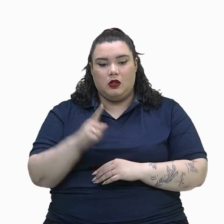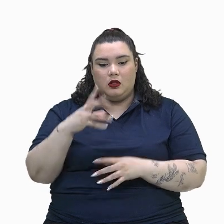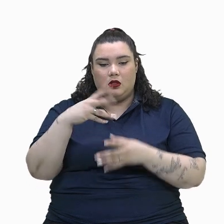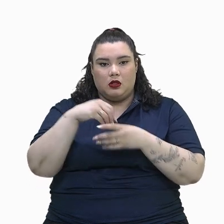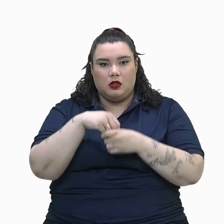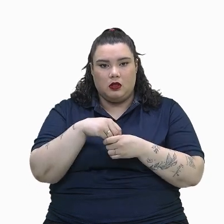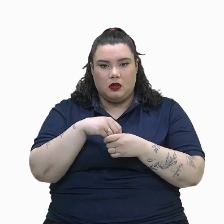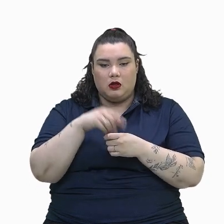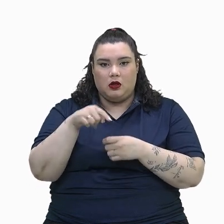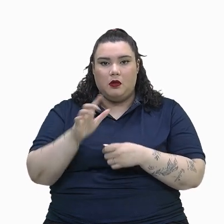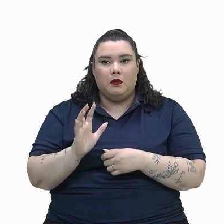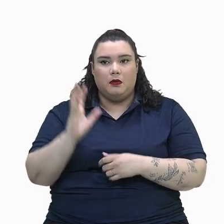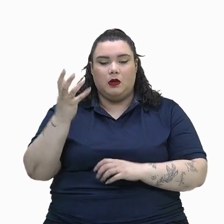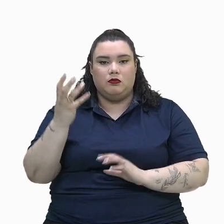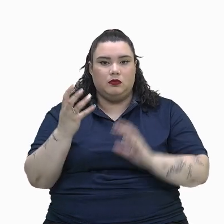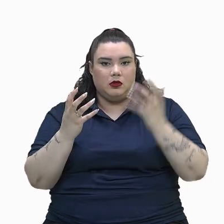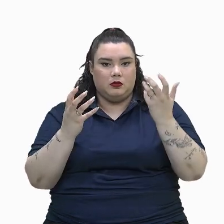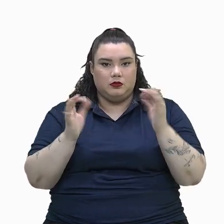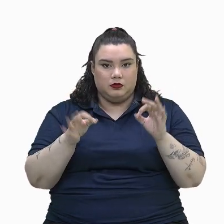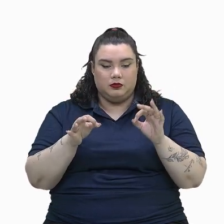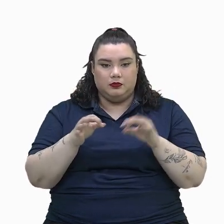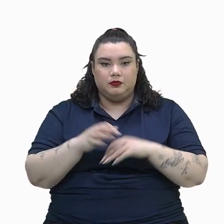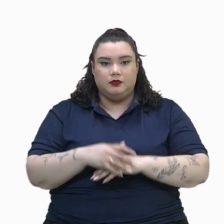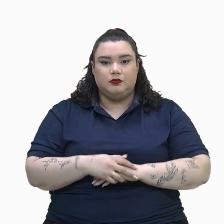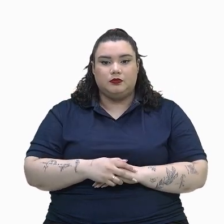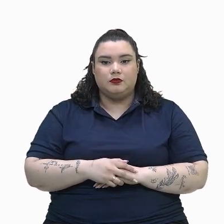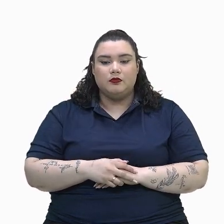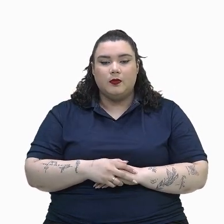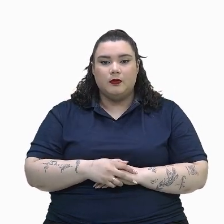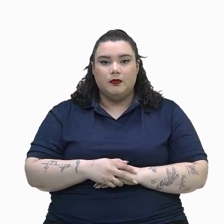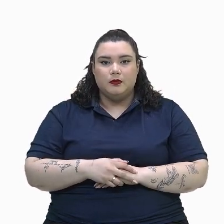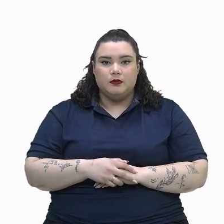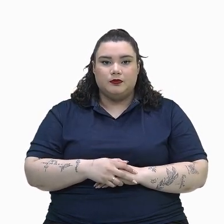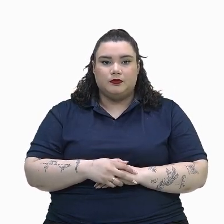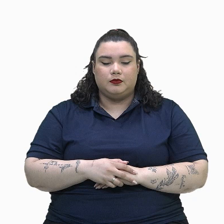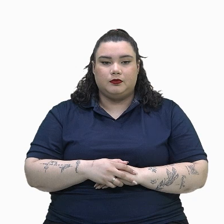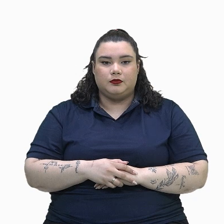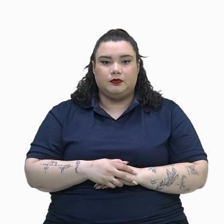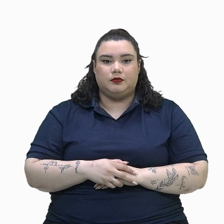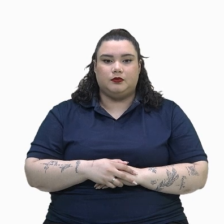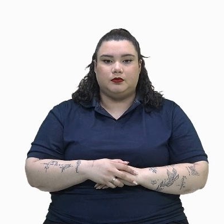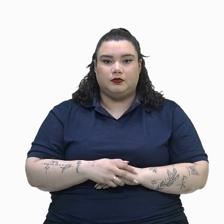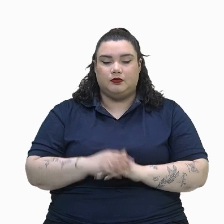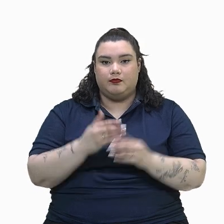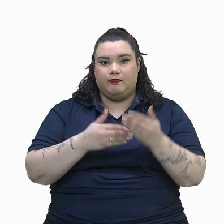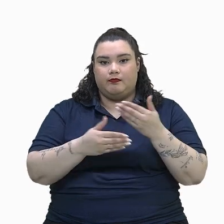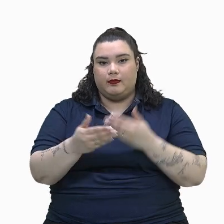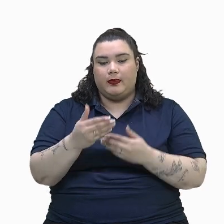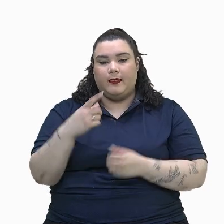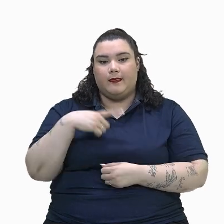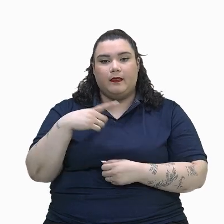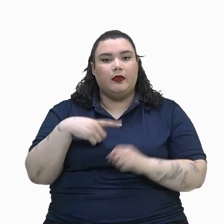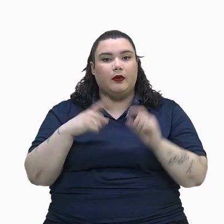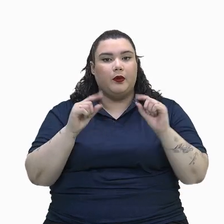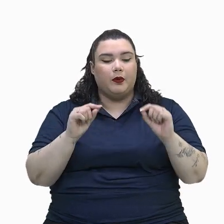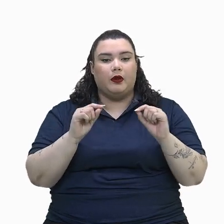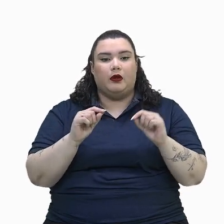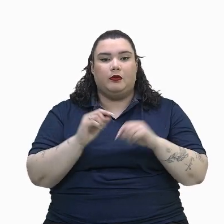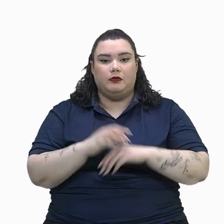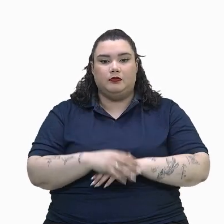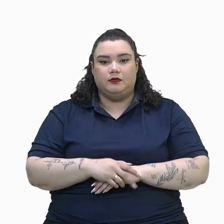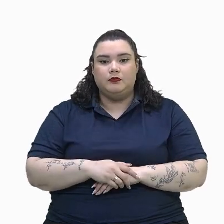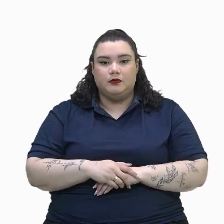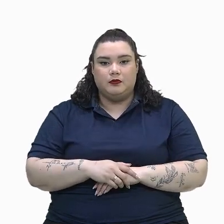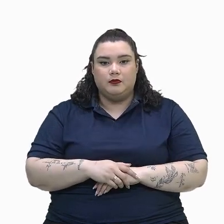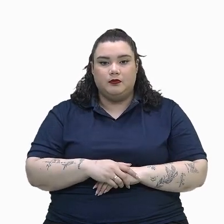dessas situações aí que nós vimos, certo? Muito bem. E aí, nós vamos fazer agora aí